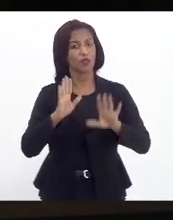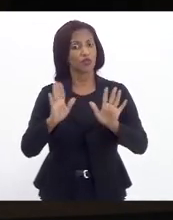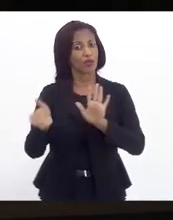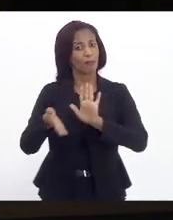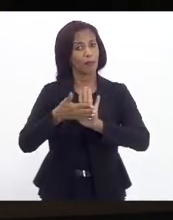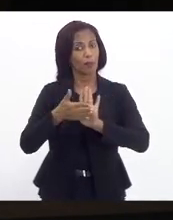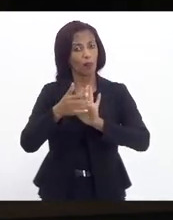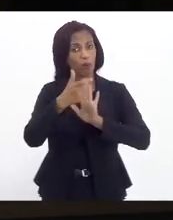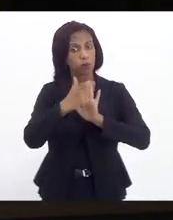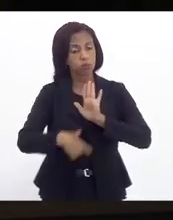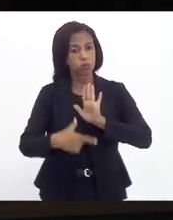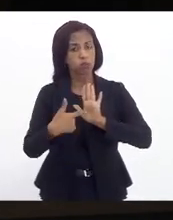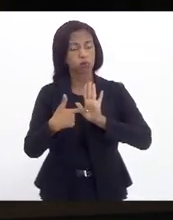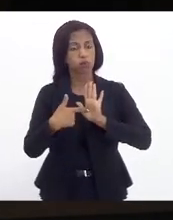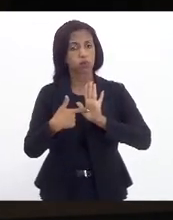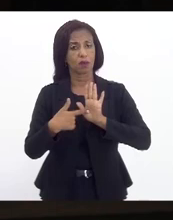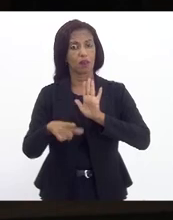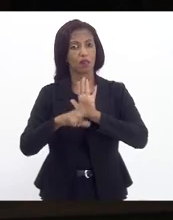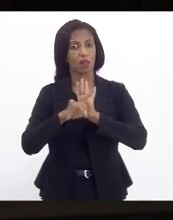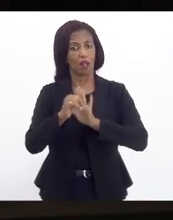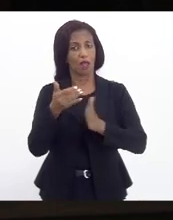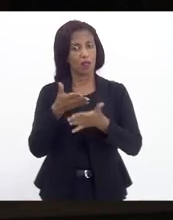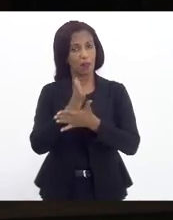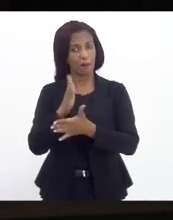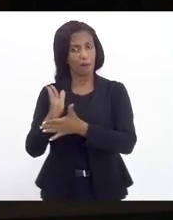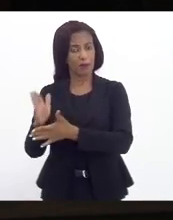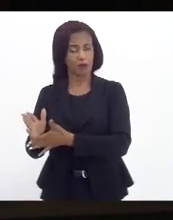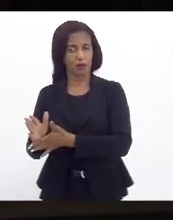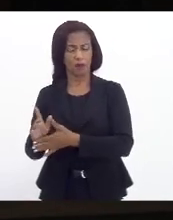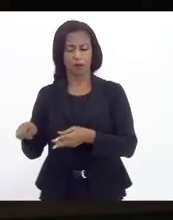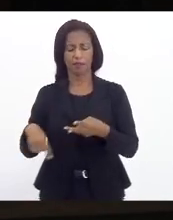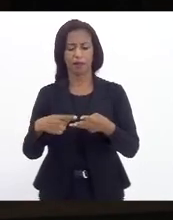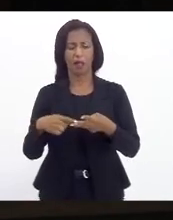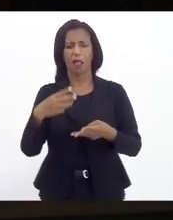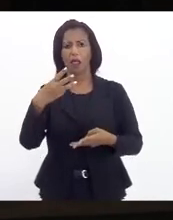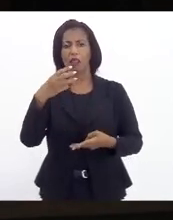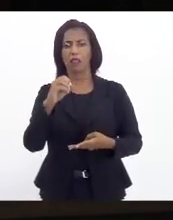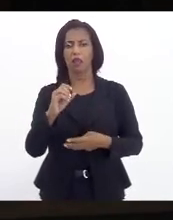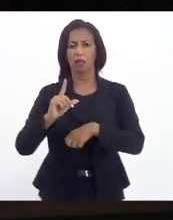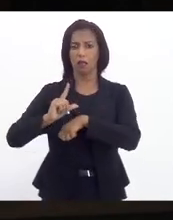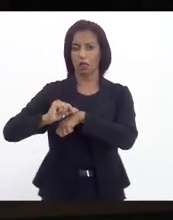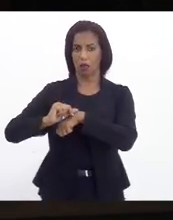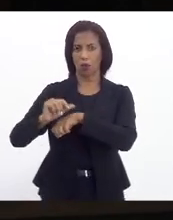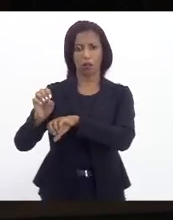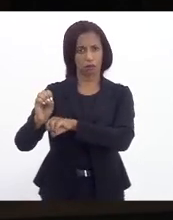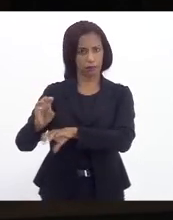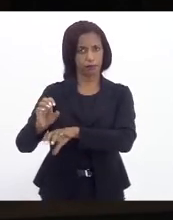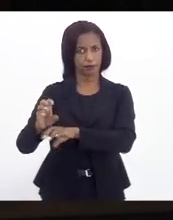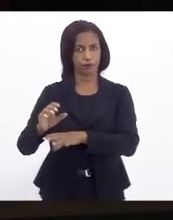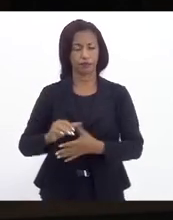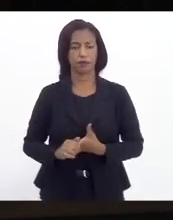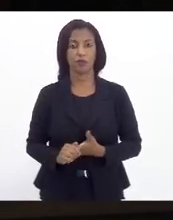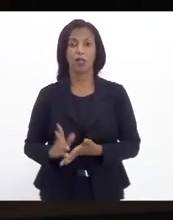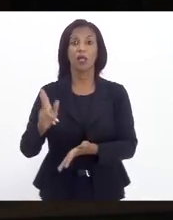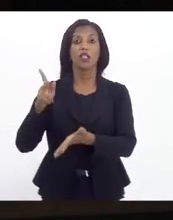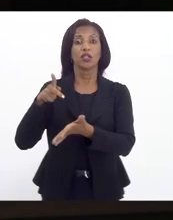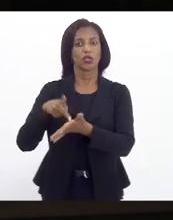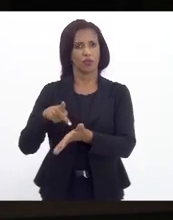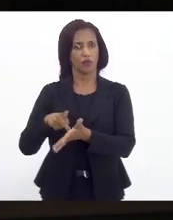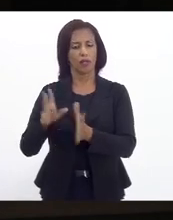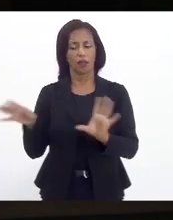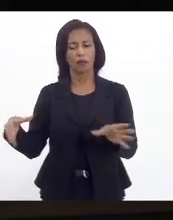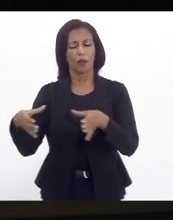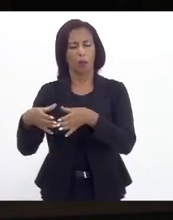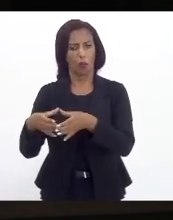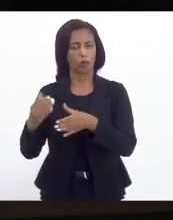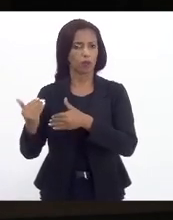proposta nas leis que estamos aprovando. E a questão das 30 horas da educação, de fato, há uma comissão mista